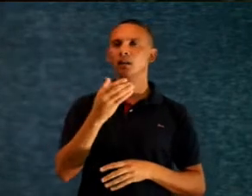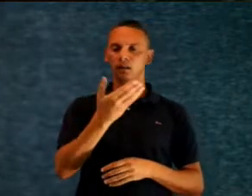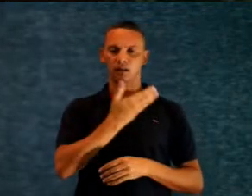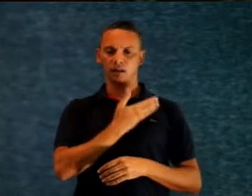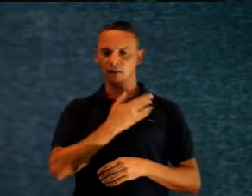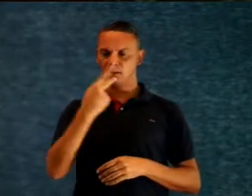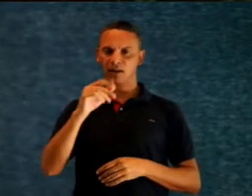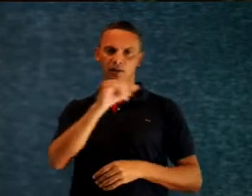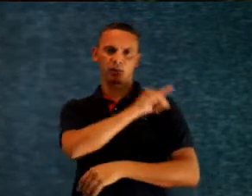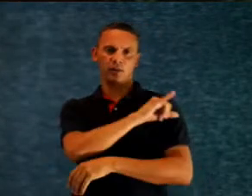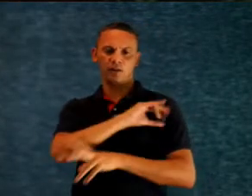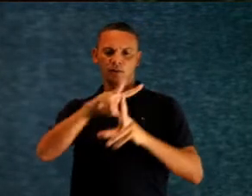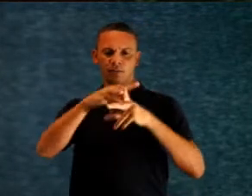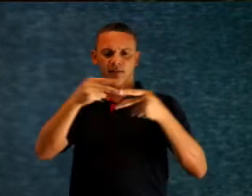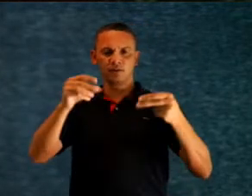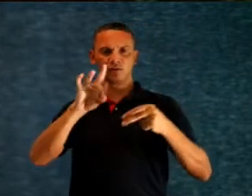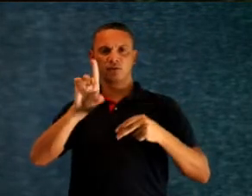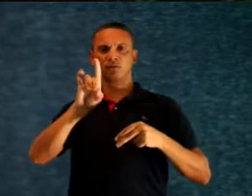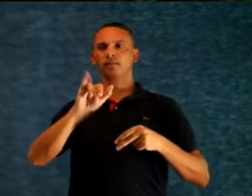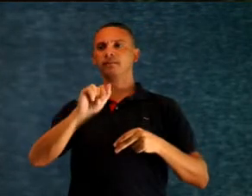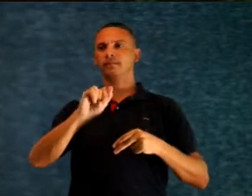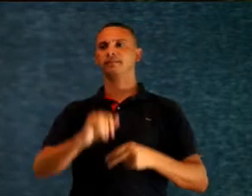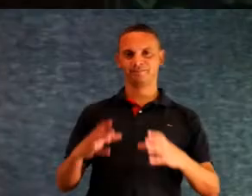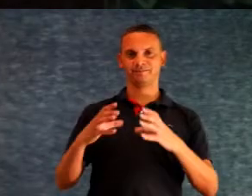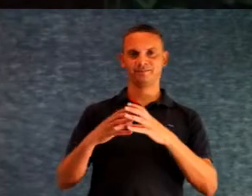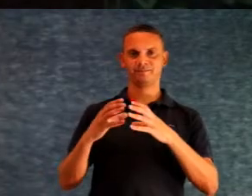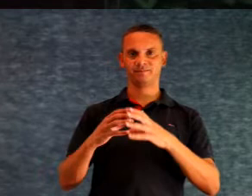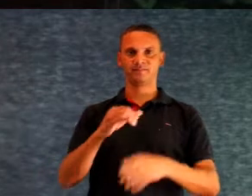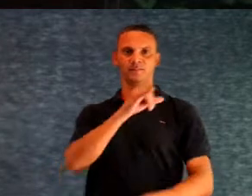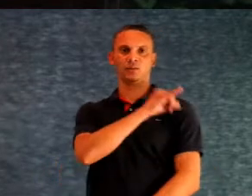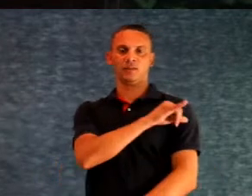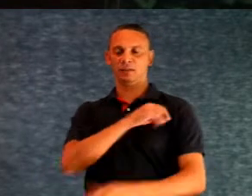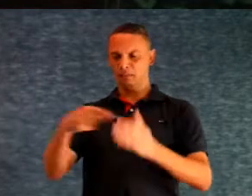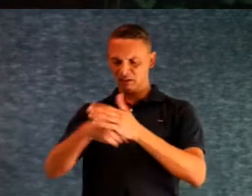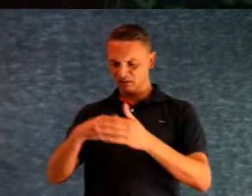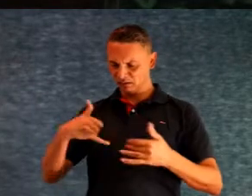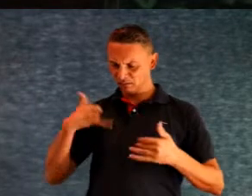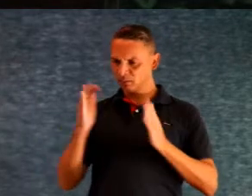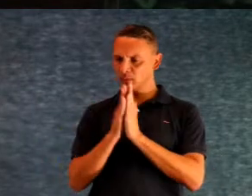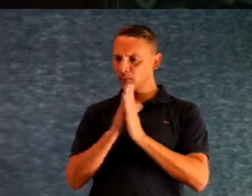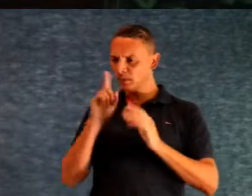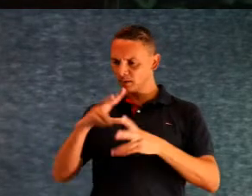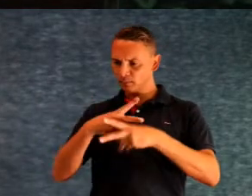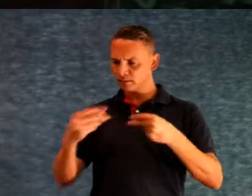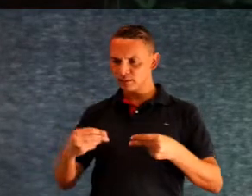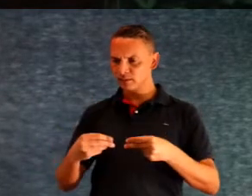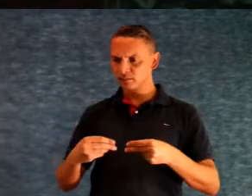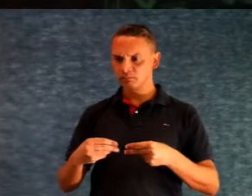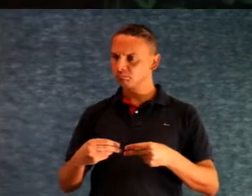só recebiam presentes em dias de festa? Comecei a perceber que nossa maneira de ser era mais